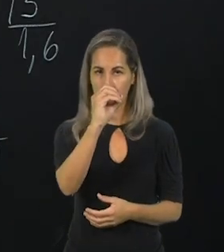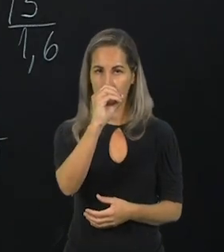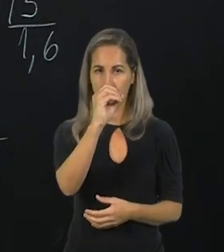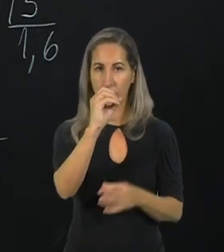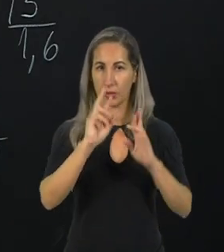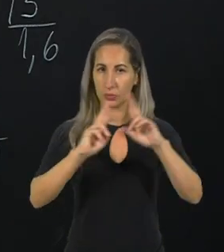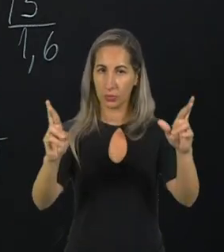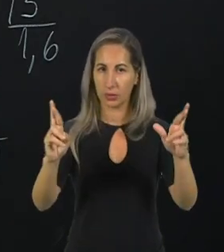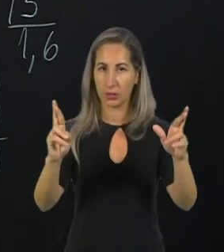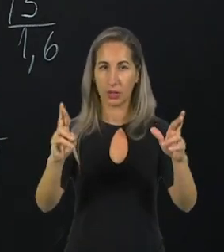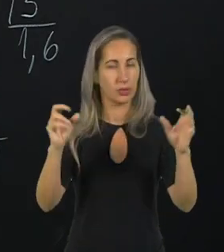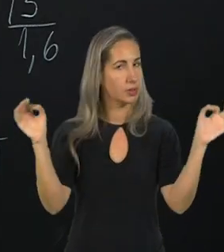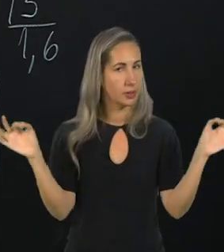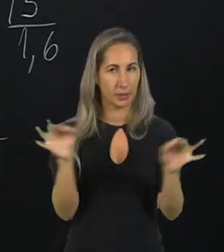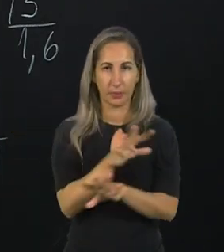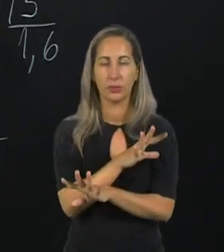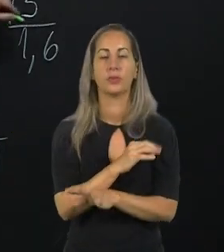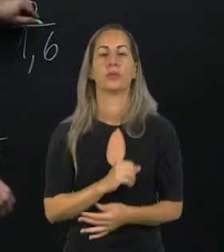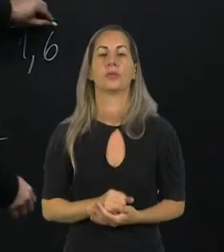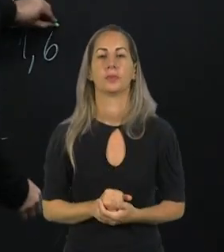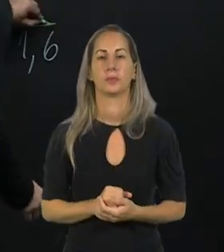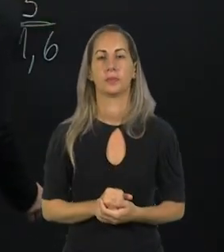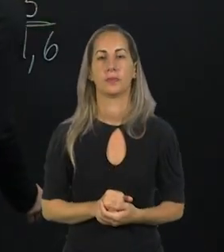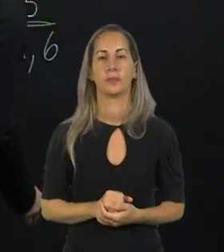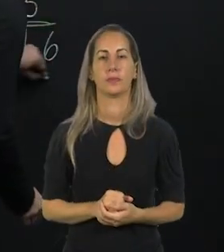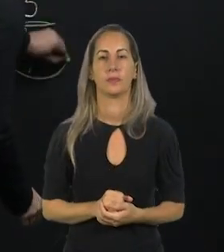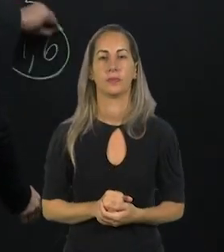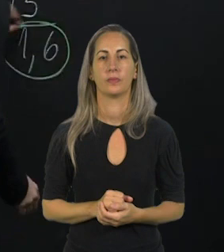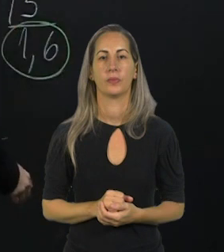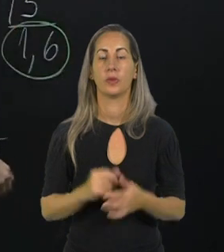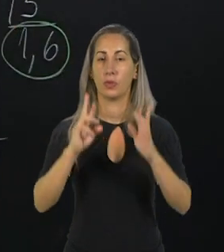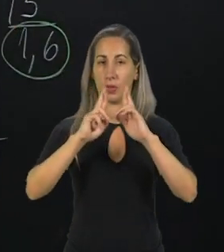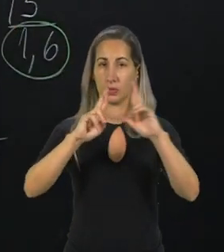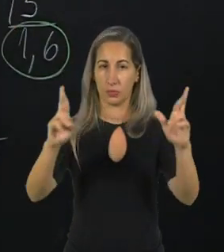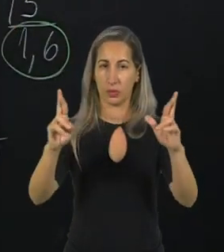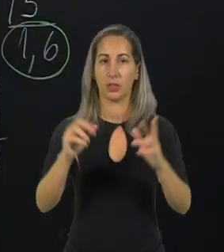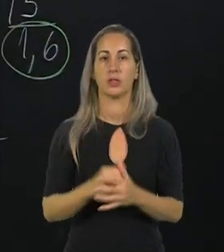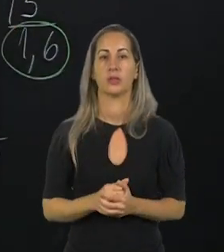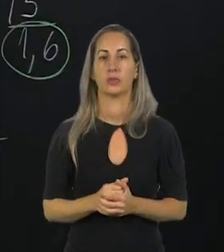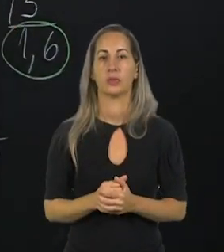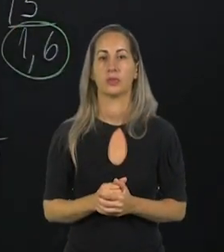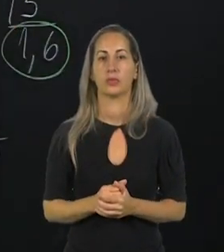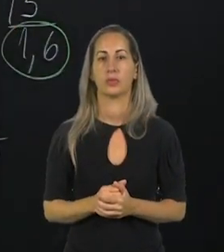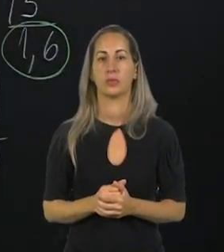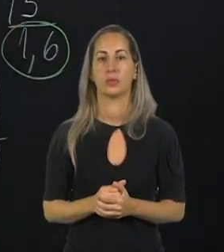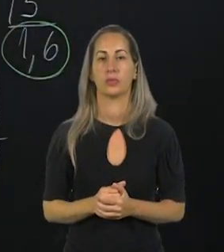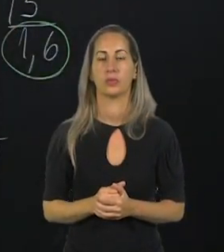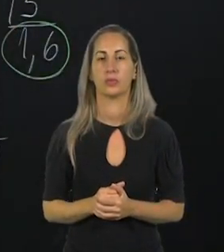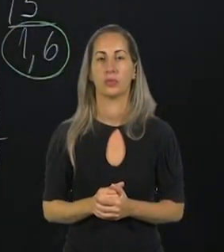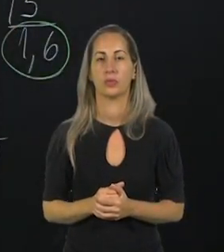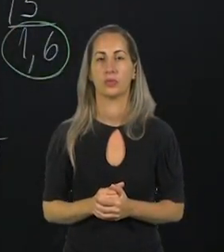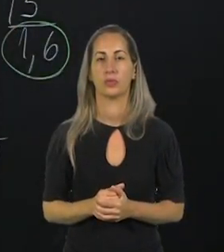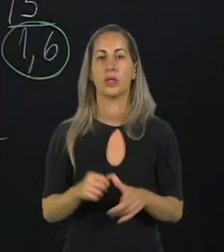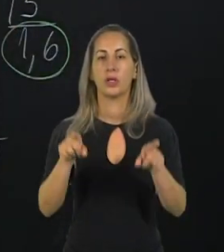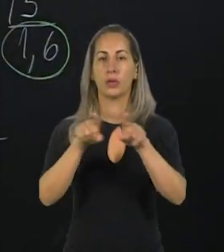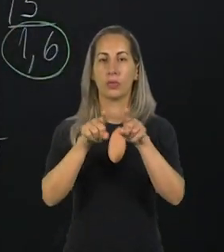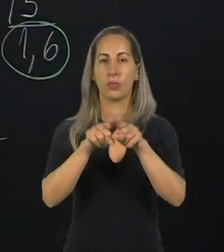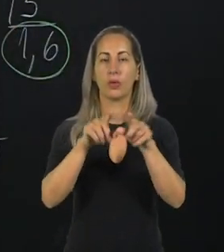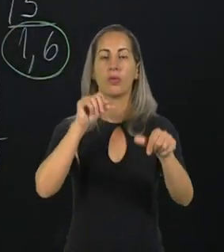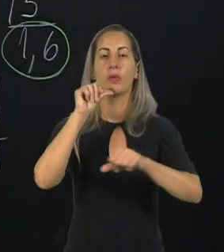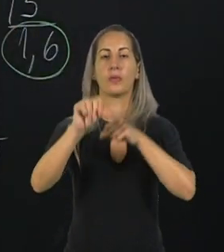minha divisão aqui acabou. Portanto, o resultado aqui do nosso quociente equivale